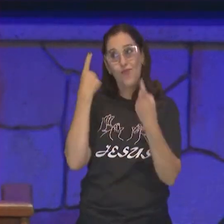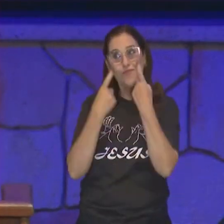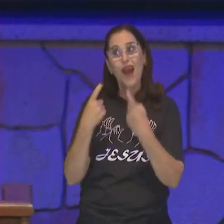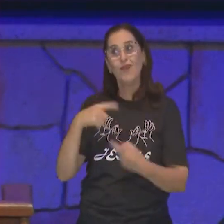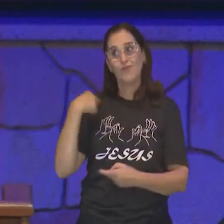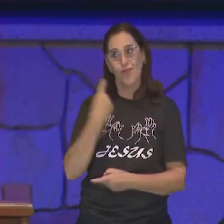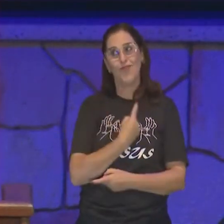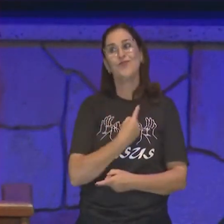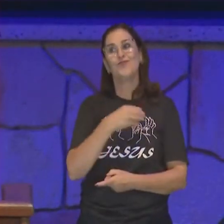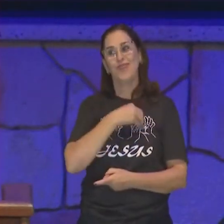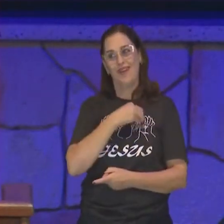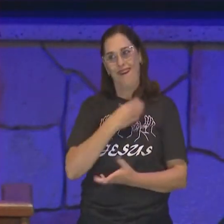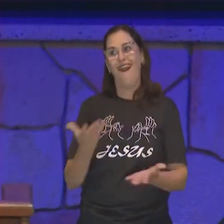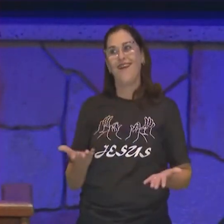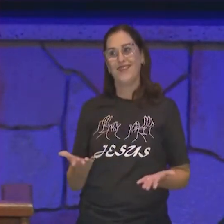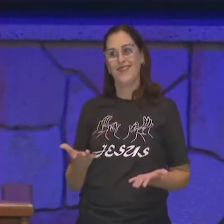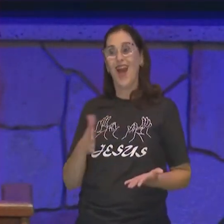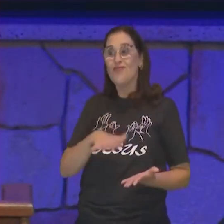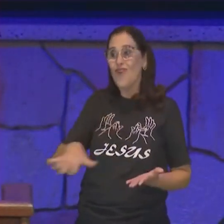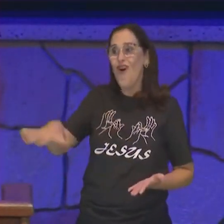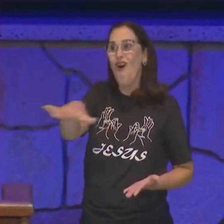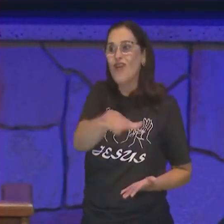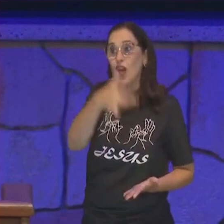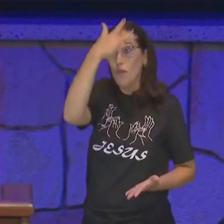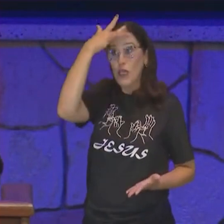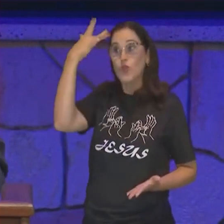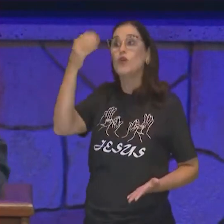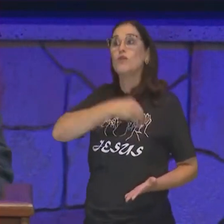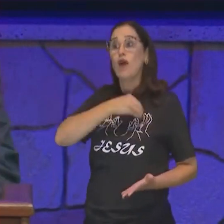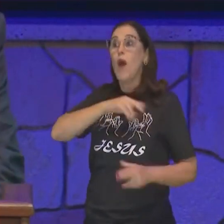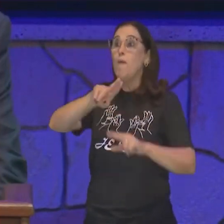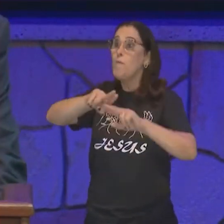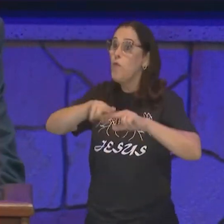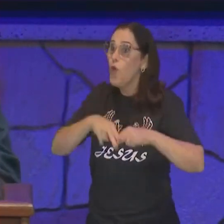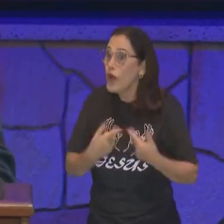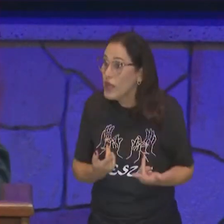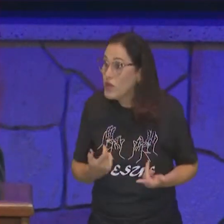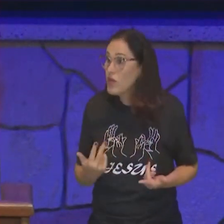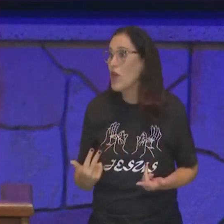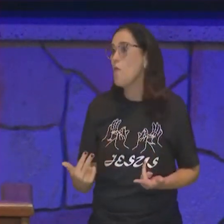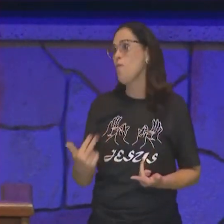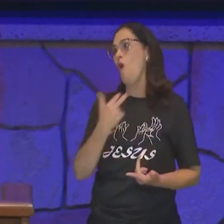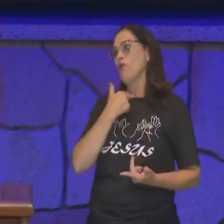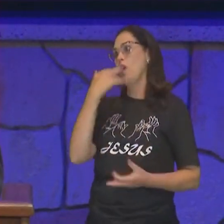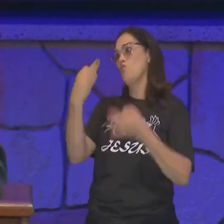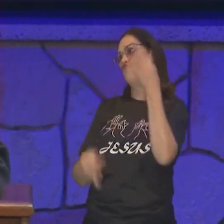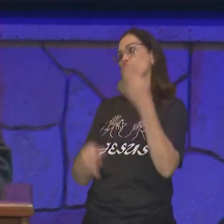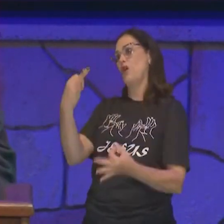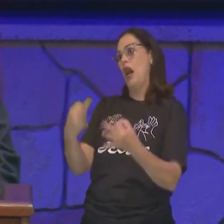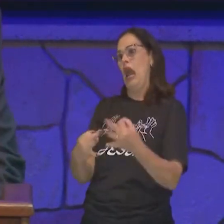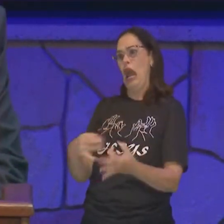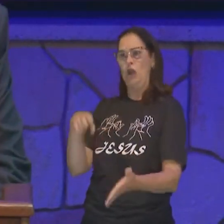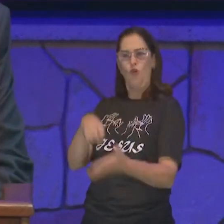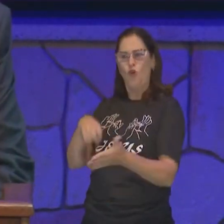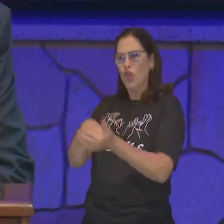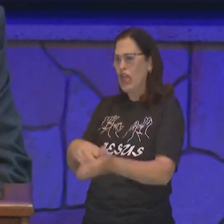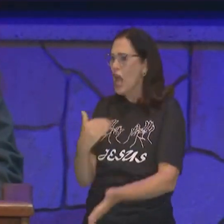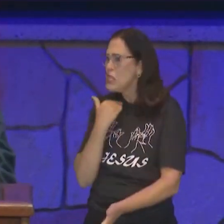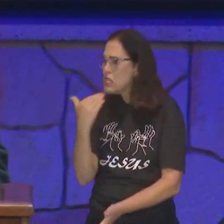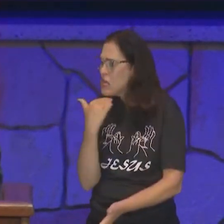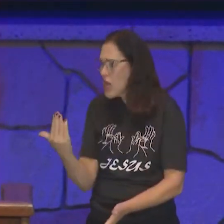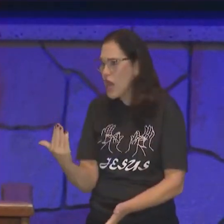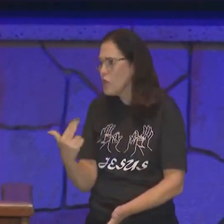Segundo, todos nós somos pecadores e por isto não devemos julgar e nem condenar